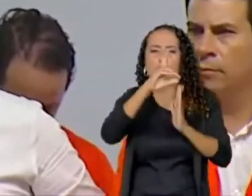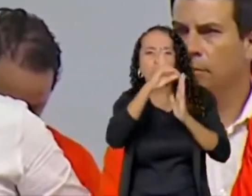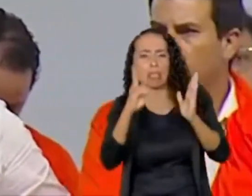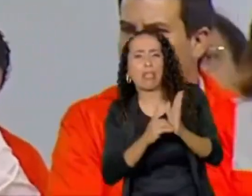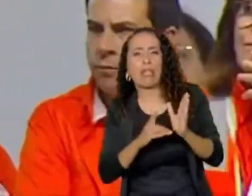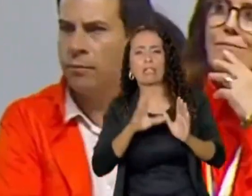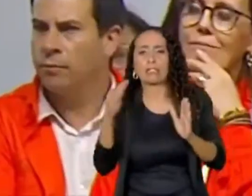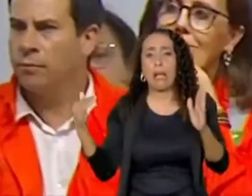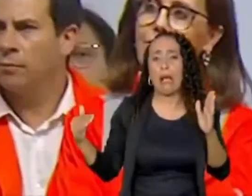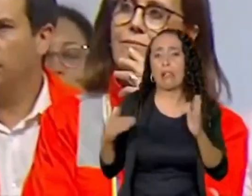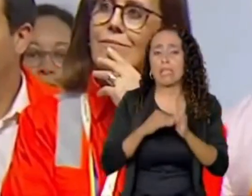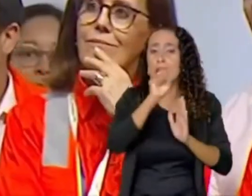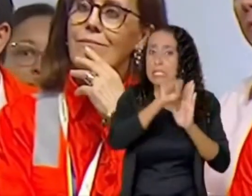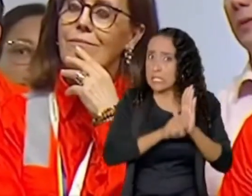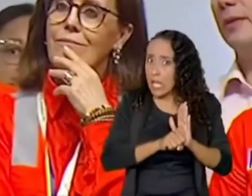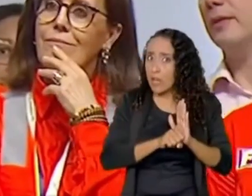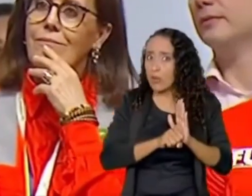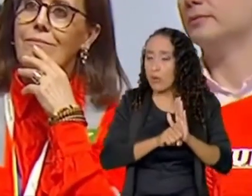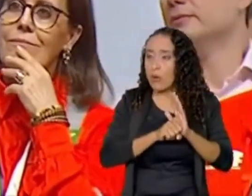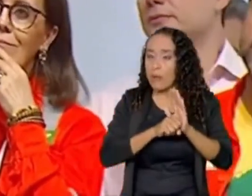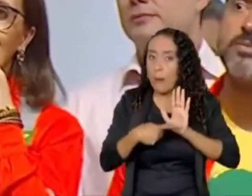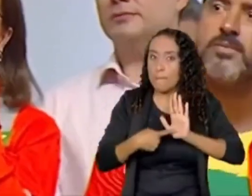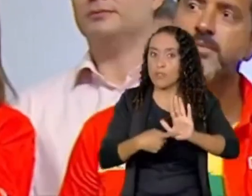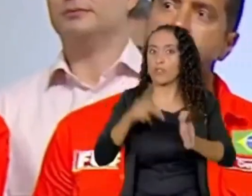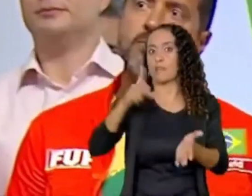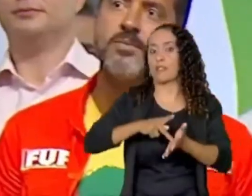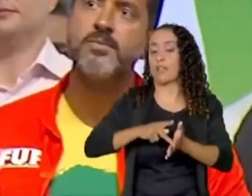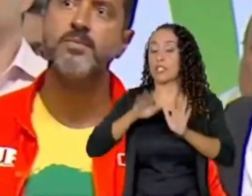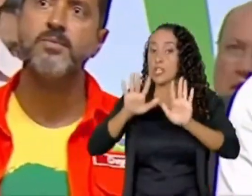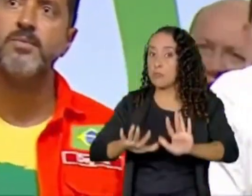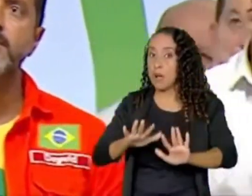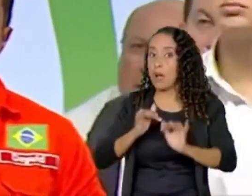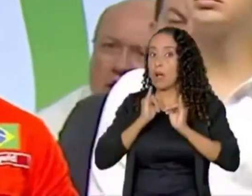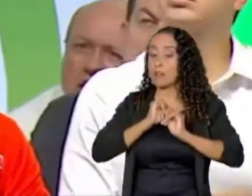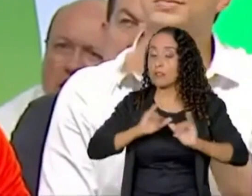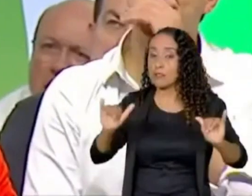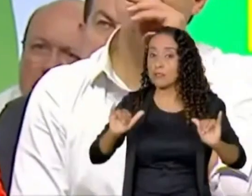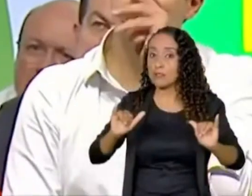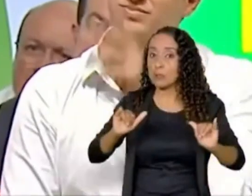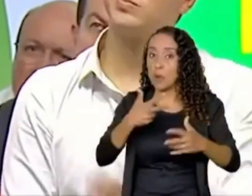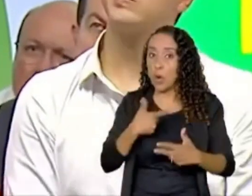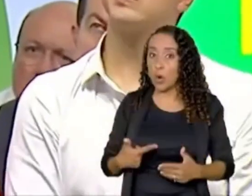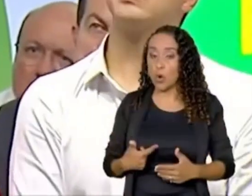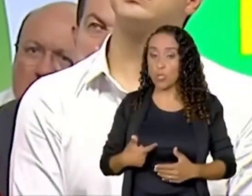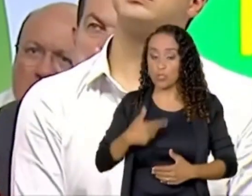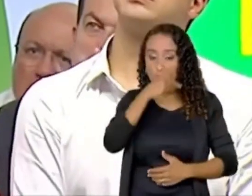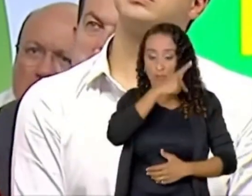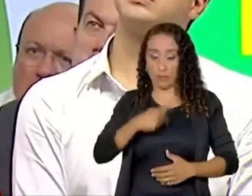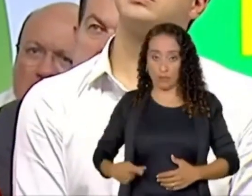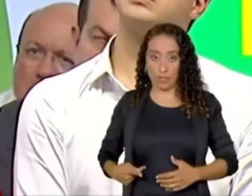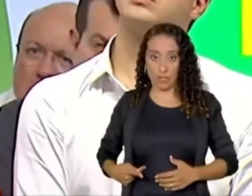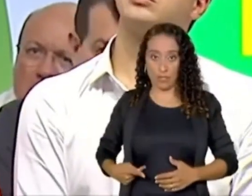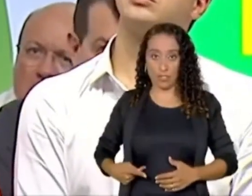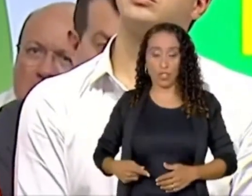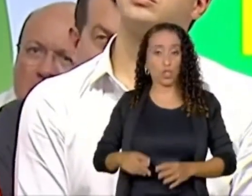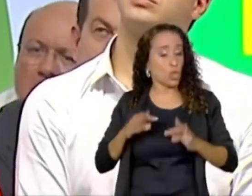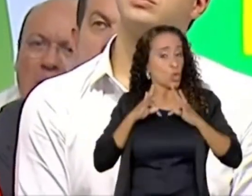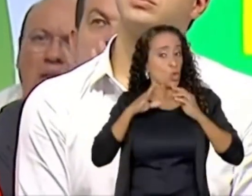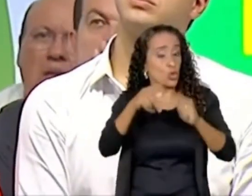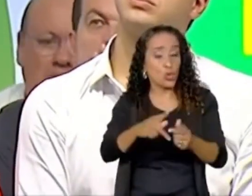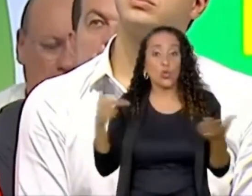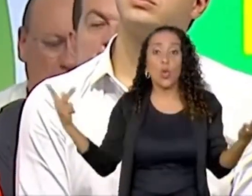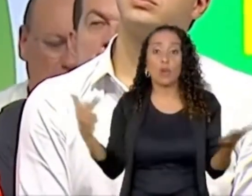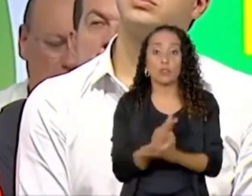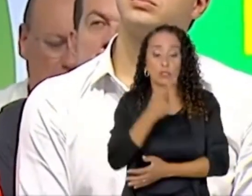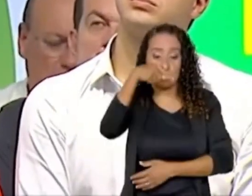até séculos para a gente saber a verdade. Mas eu vou dizer uma coisa como presidente da República desse país. Tudo o que aconteceu